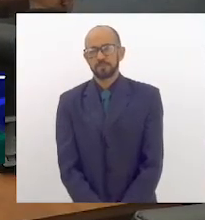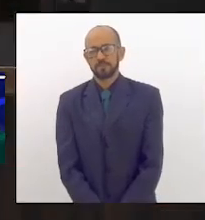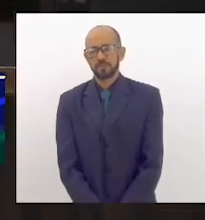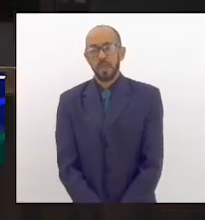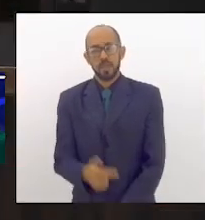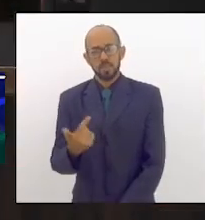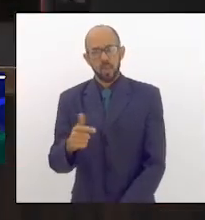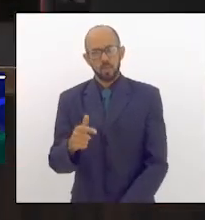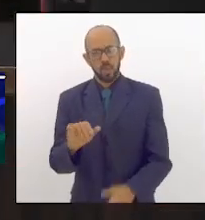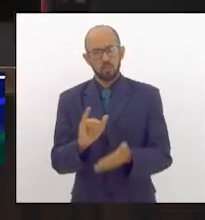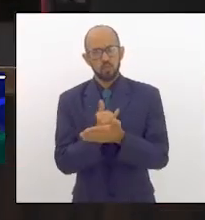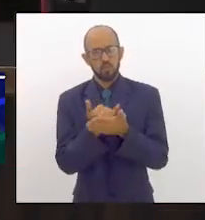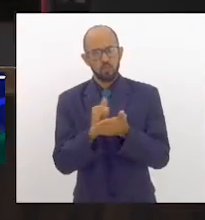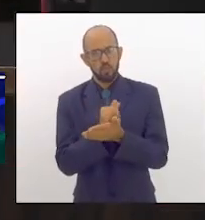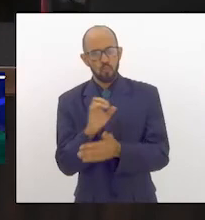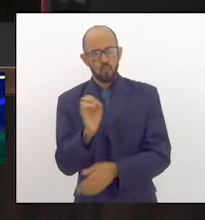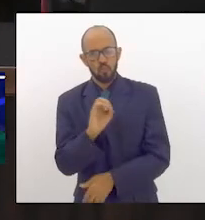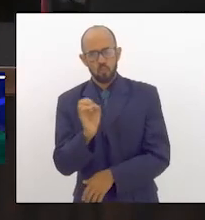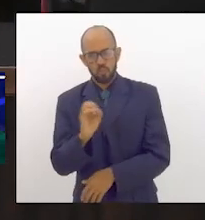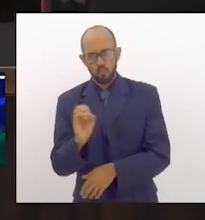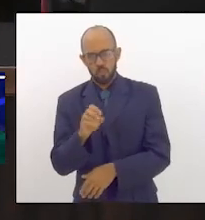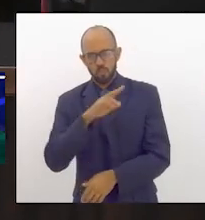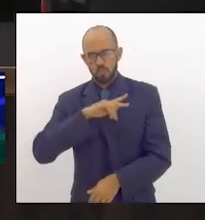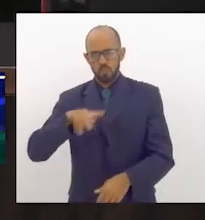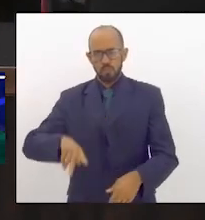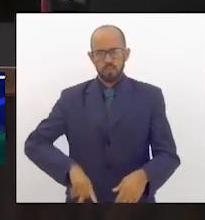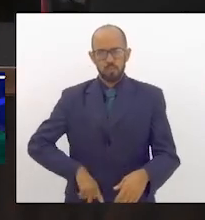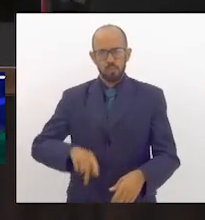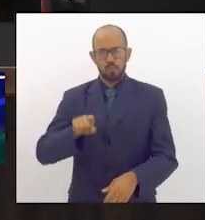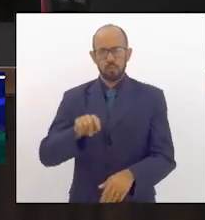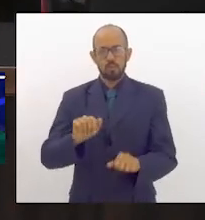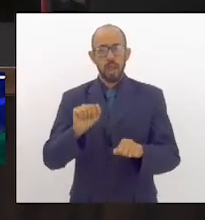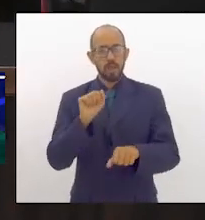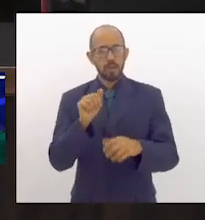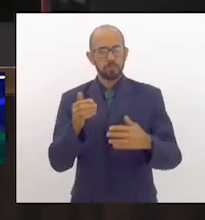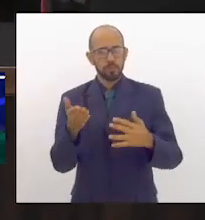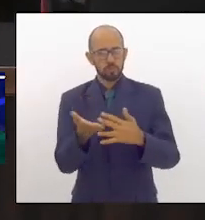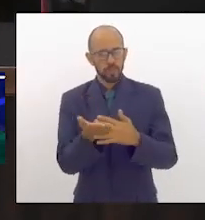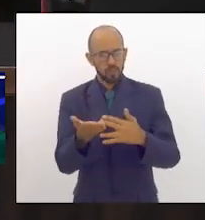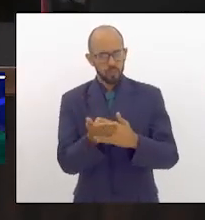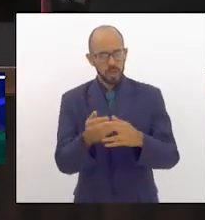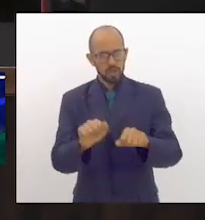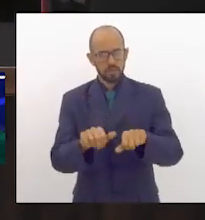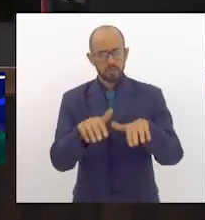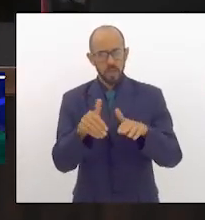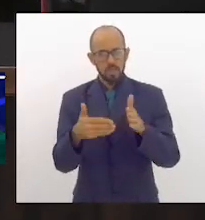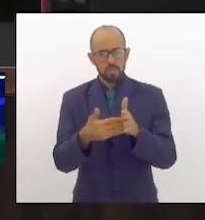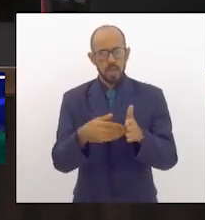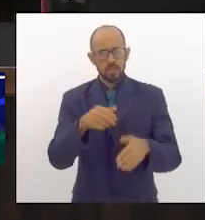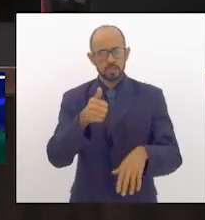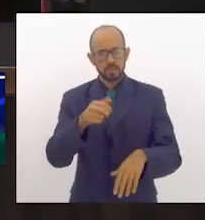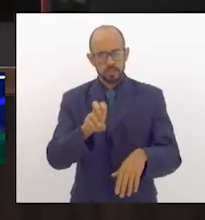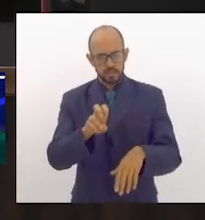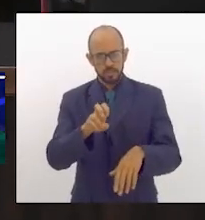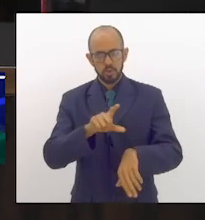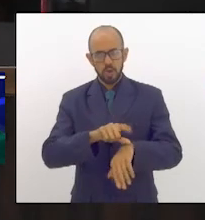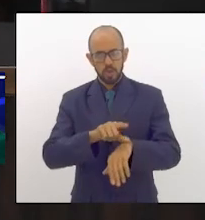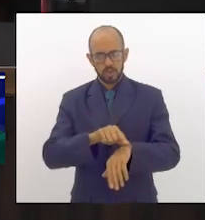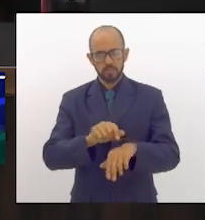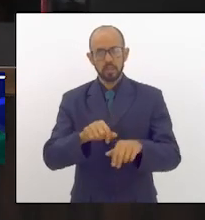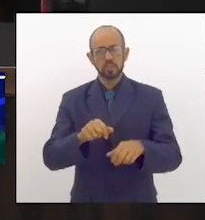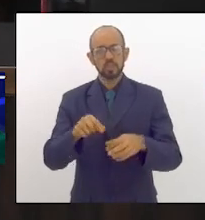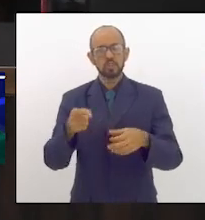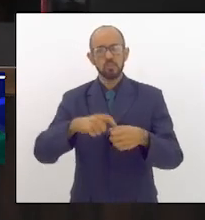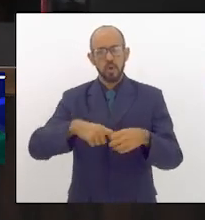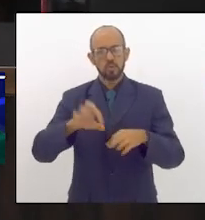e não havendo mais oradores inscritos a presidência suspende a sessão até às 15horas quando retornaremos com a